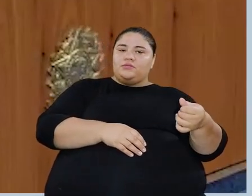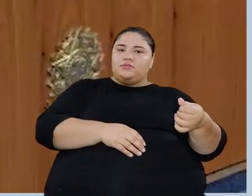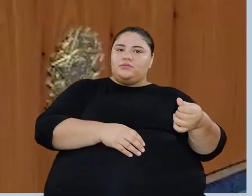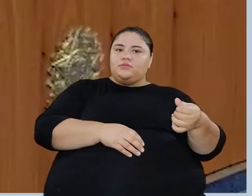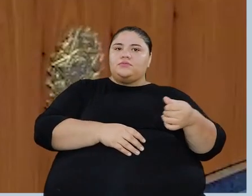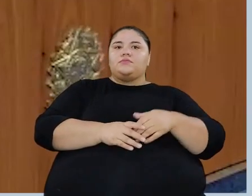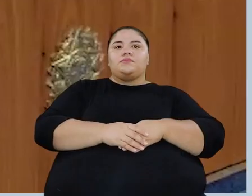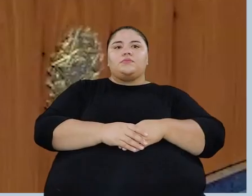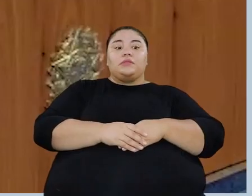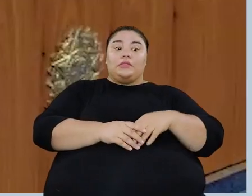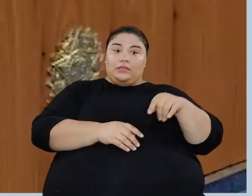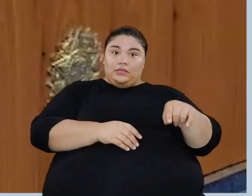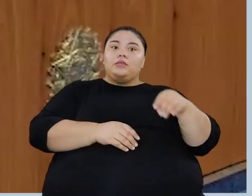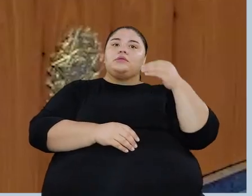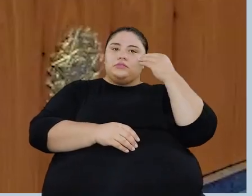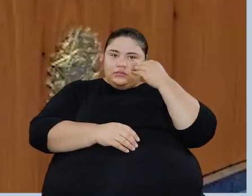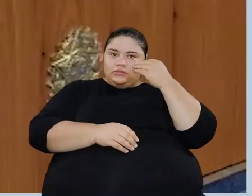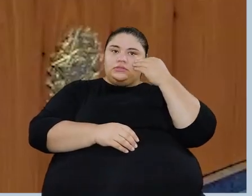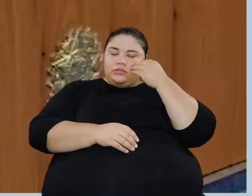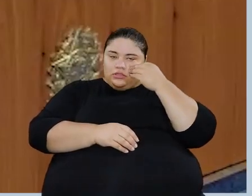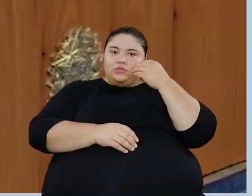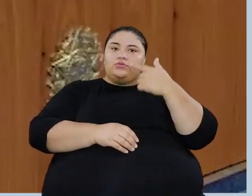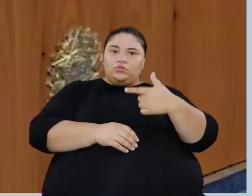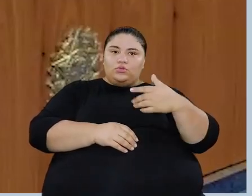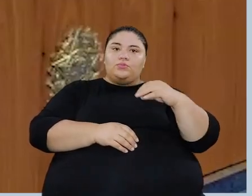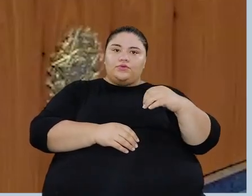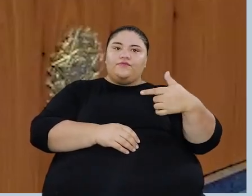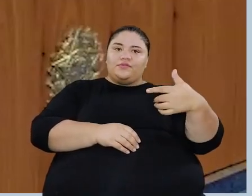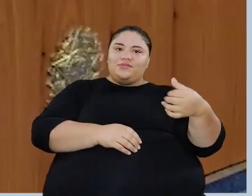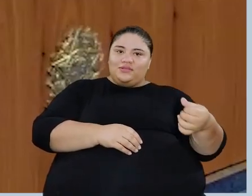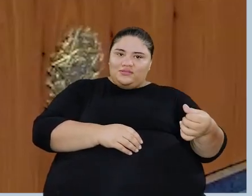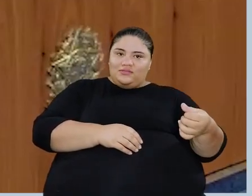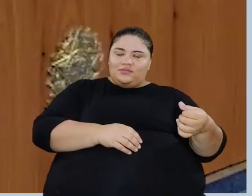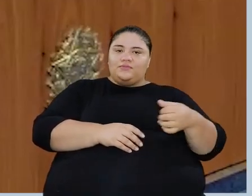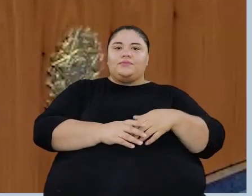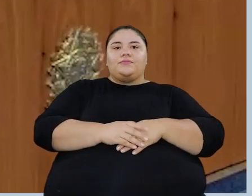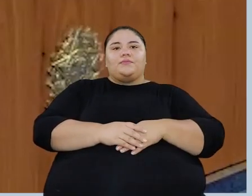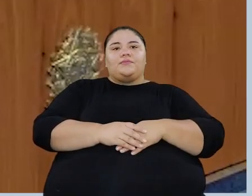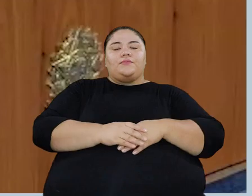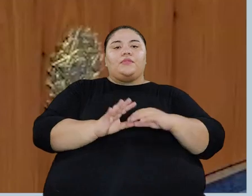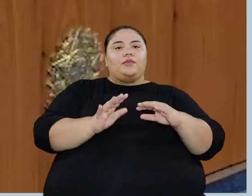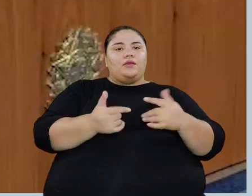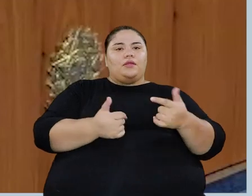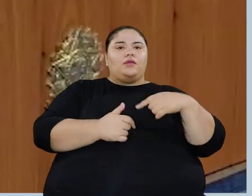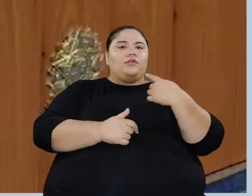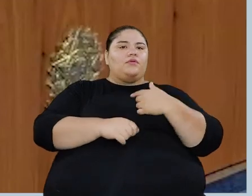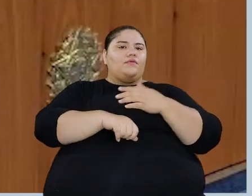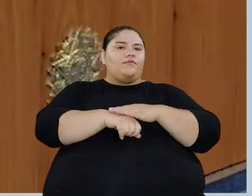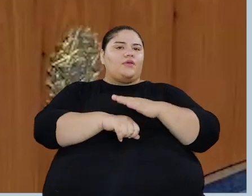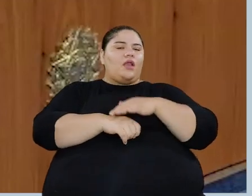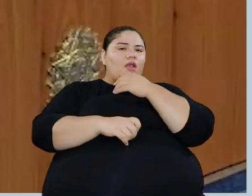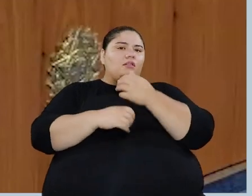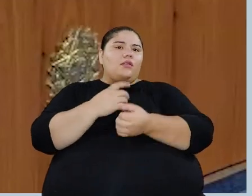31. Isso, ele vai ser testado em 2026. É claro que nós estamos aí na fase